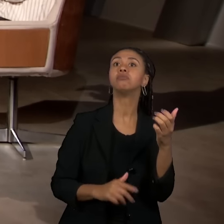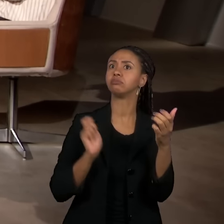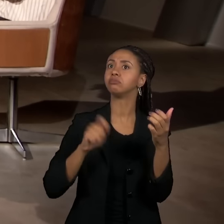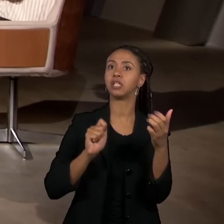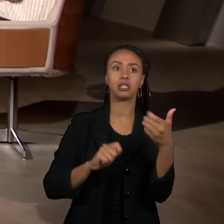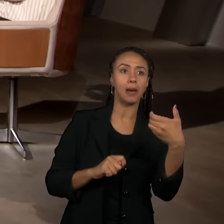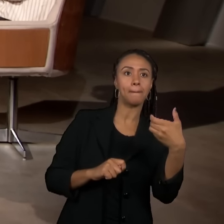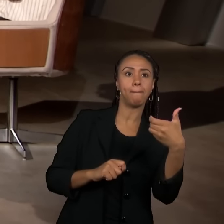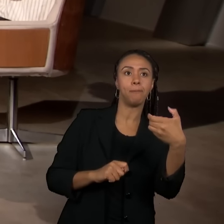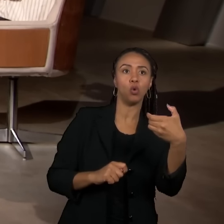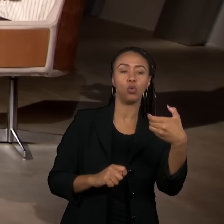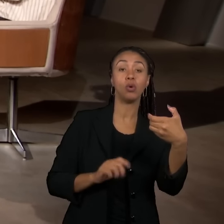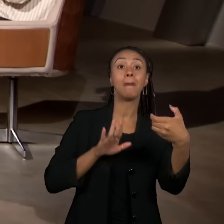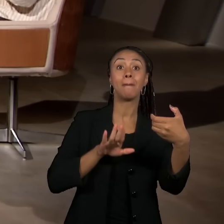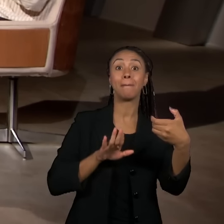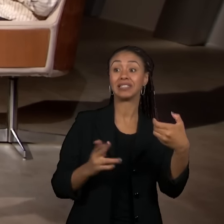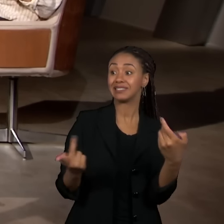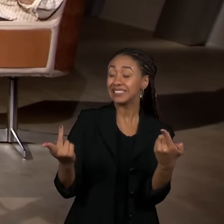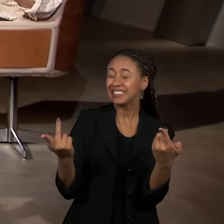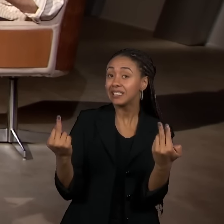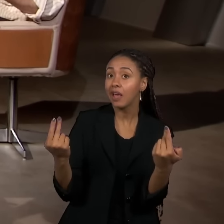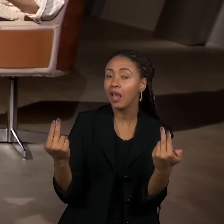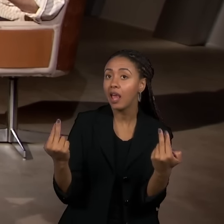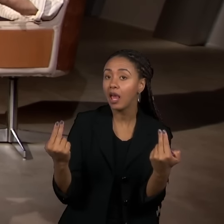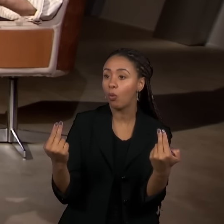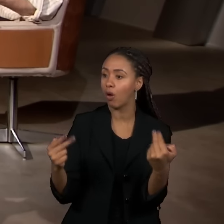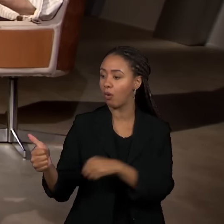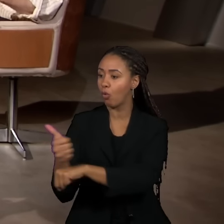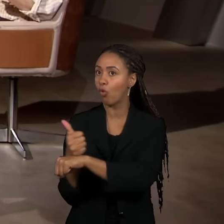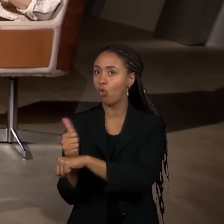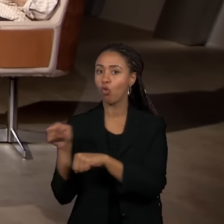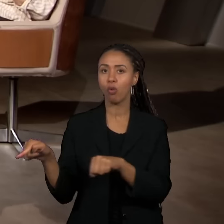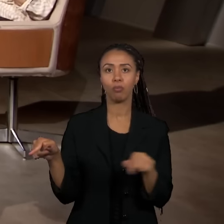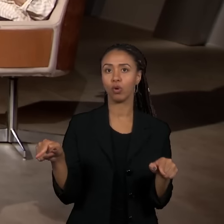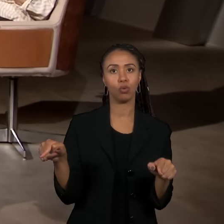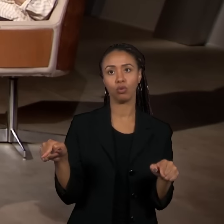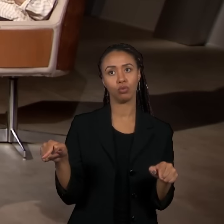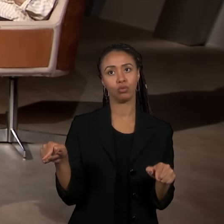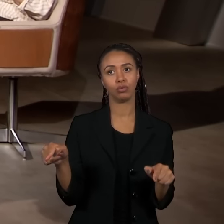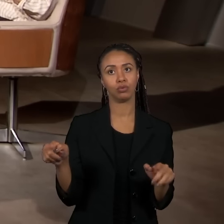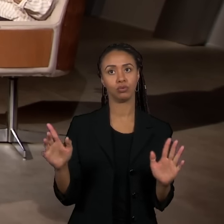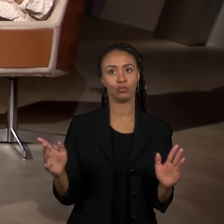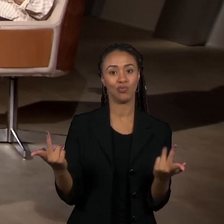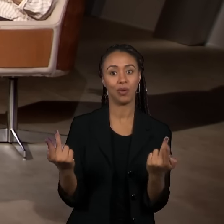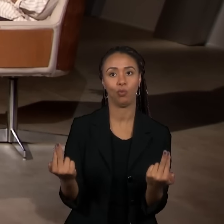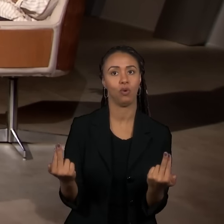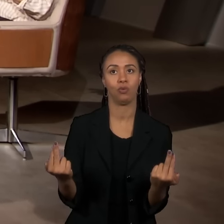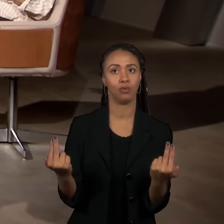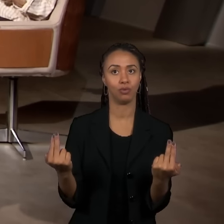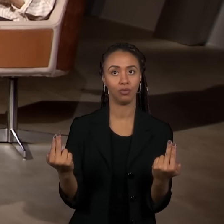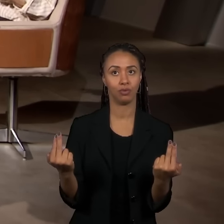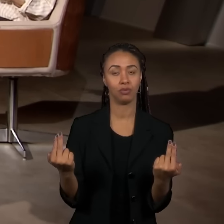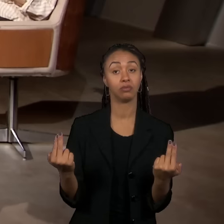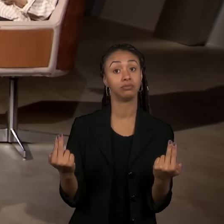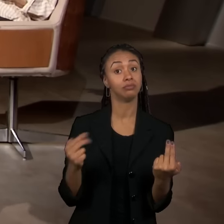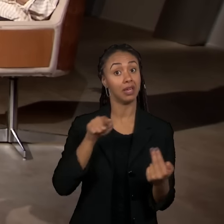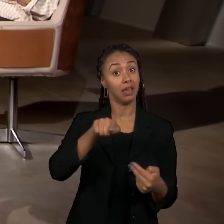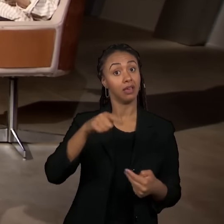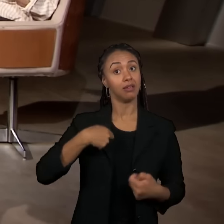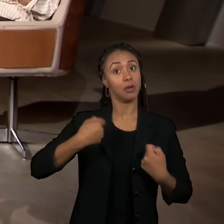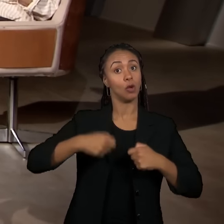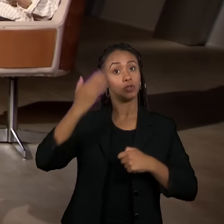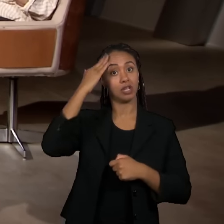ele não te dá os recursos que uma câmara provavelmente oferece eu tenho que saber se eu tô